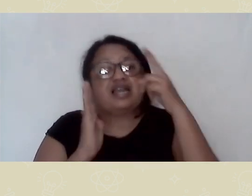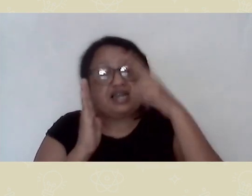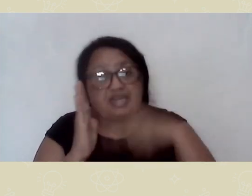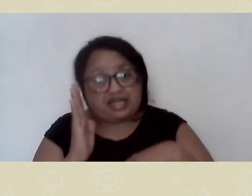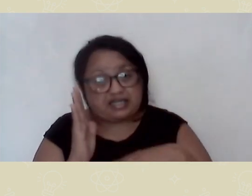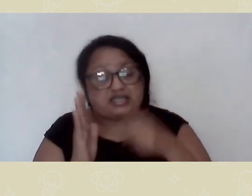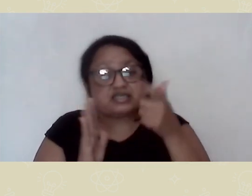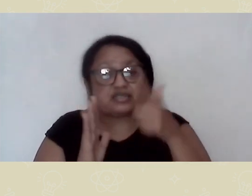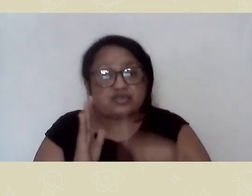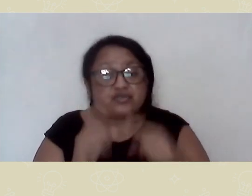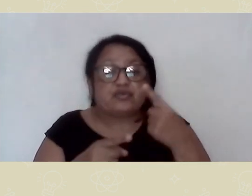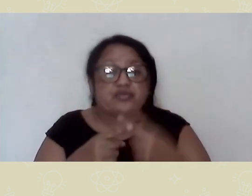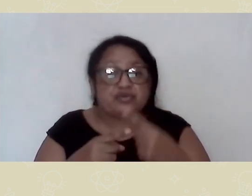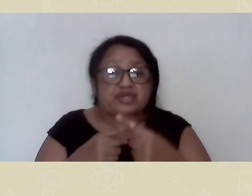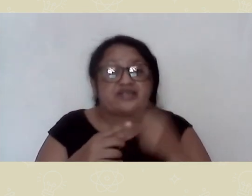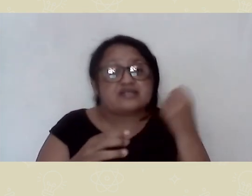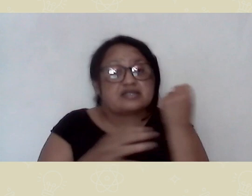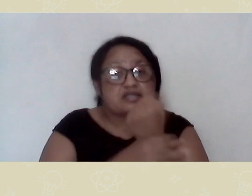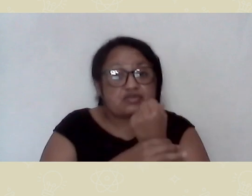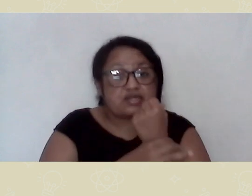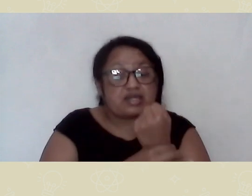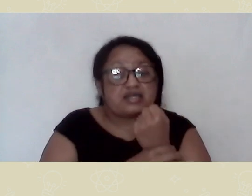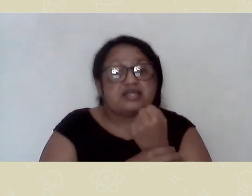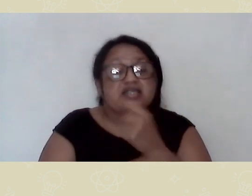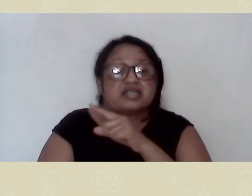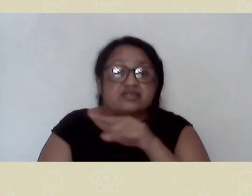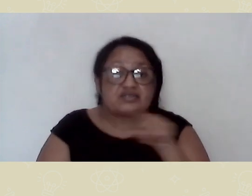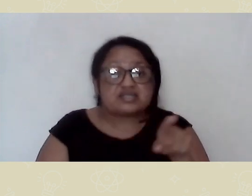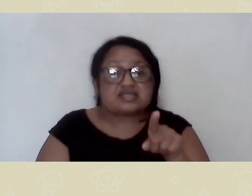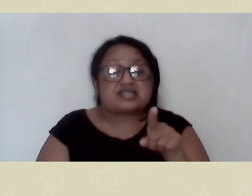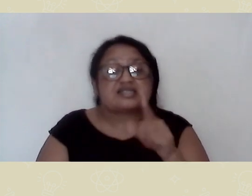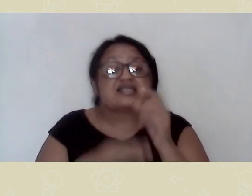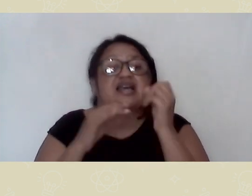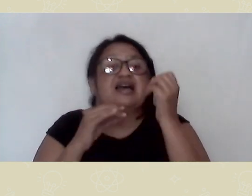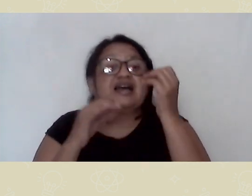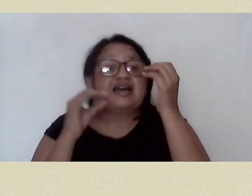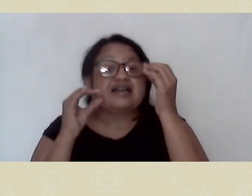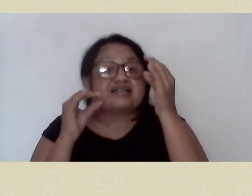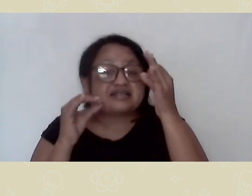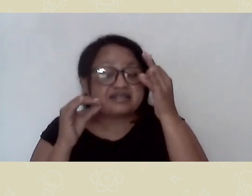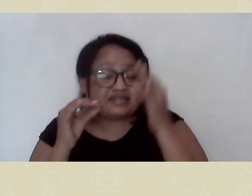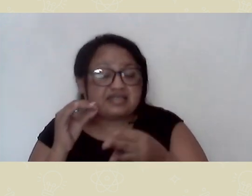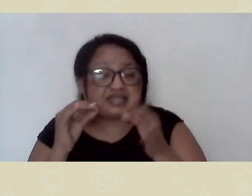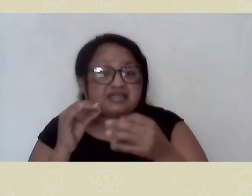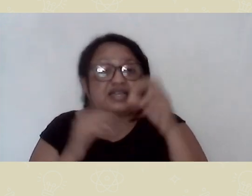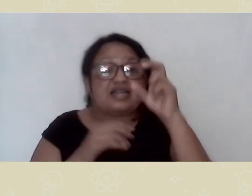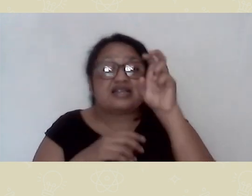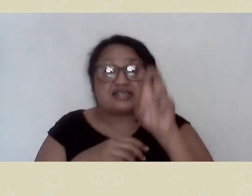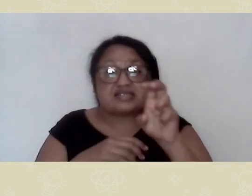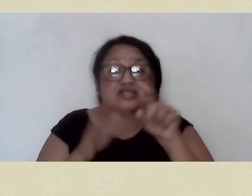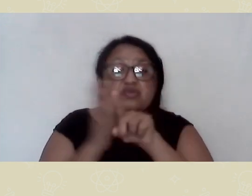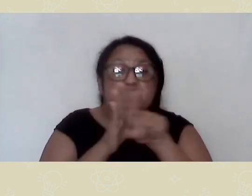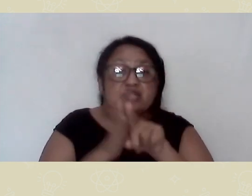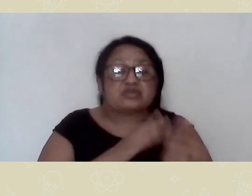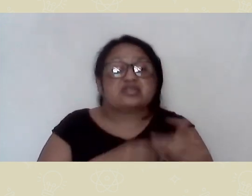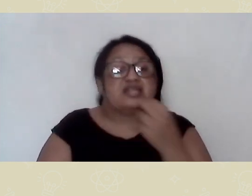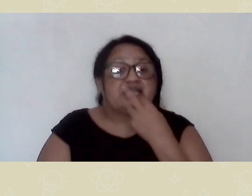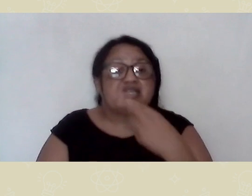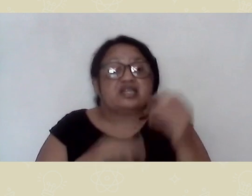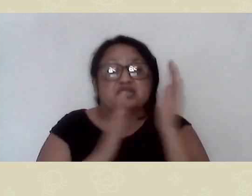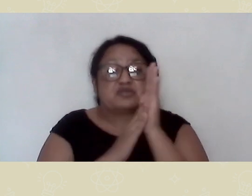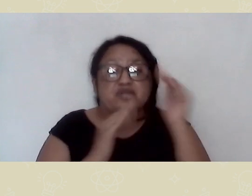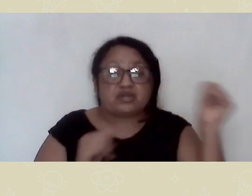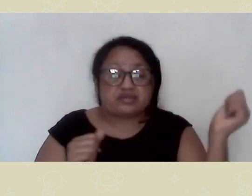porque é isso que vai garantir que vocês acertem as cinco questões de língua espanhola tudo bem? então sucesso a todos